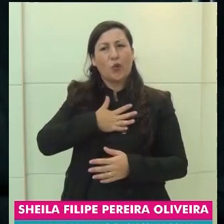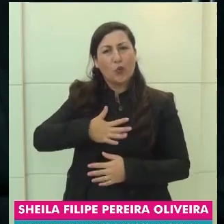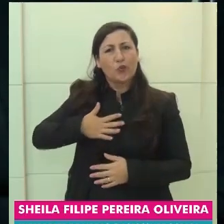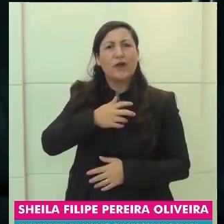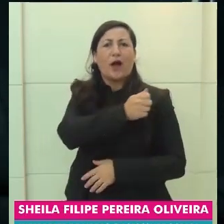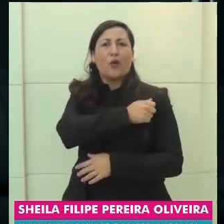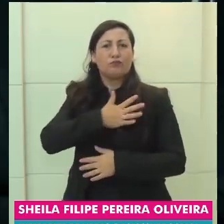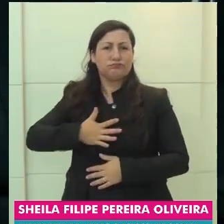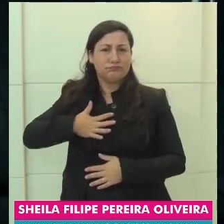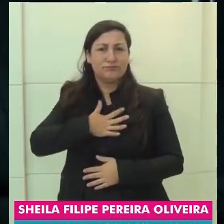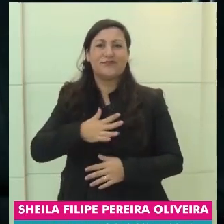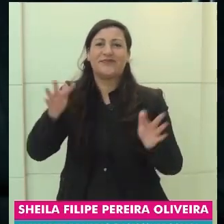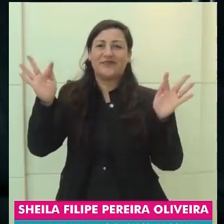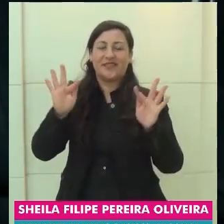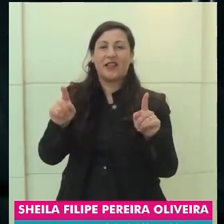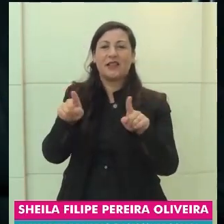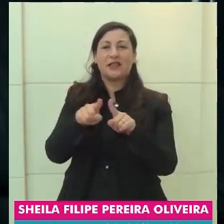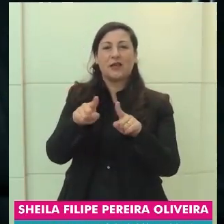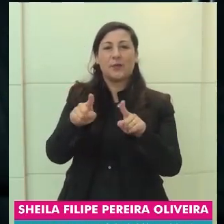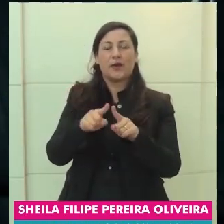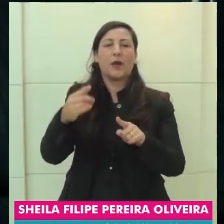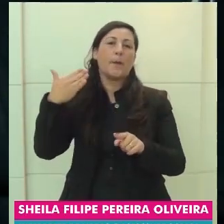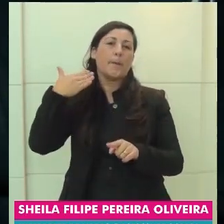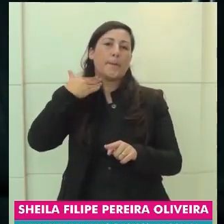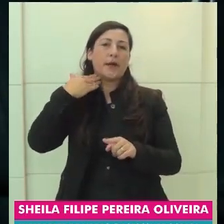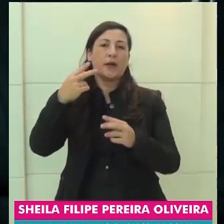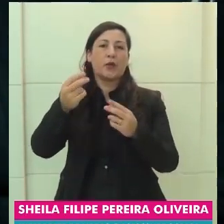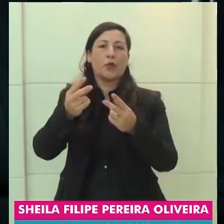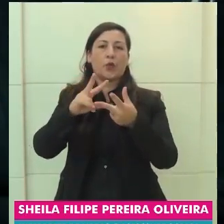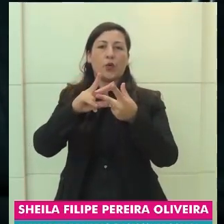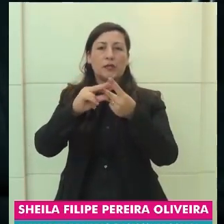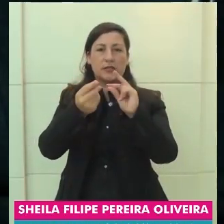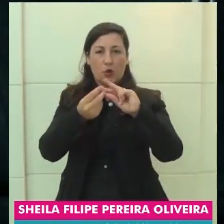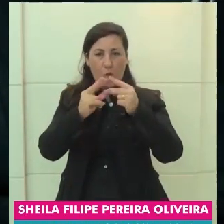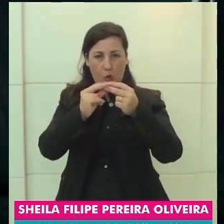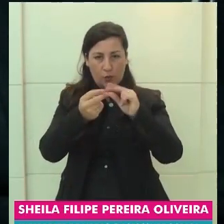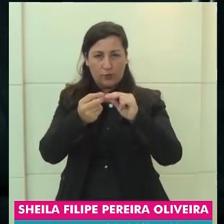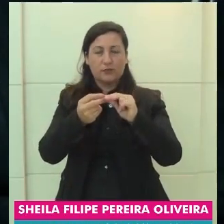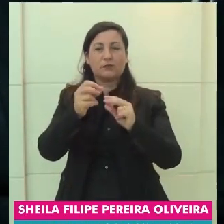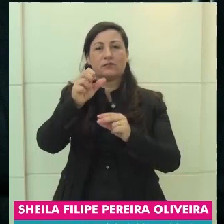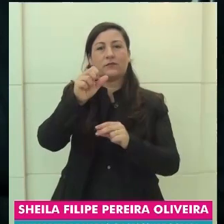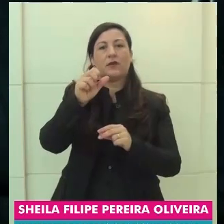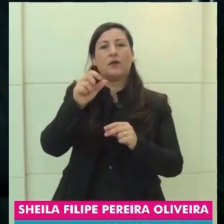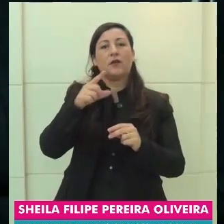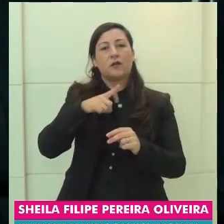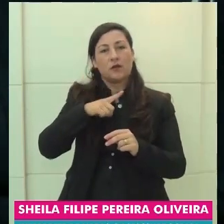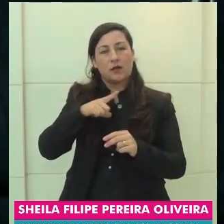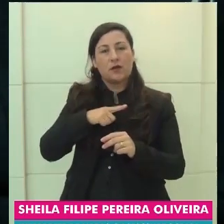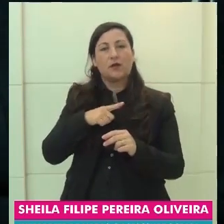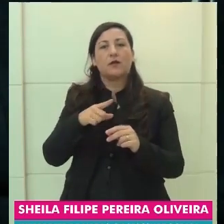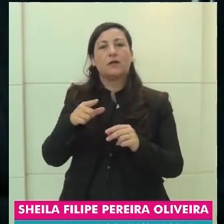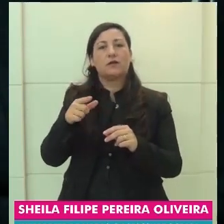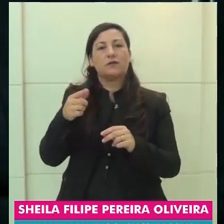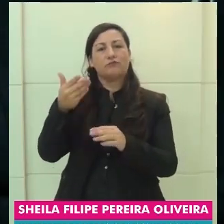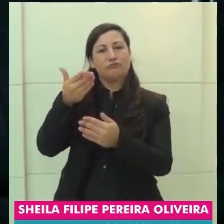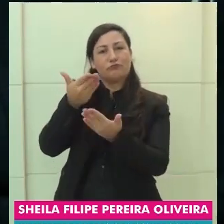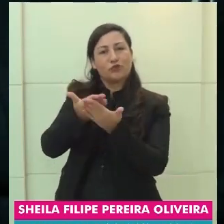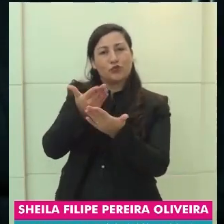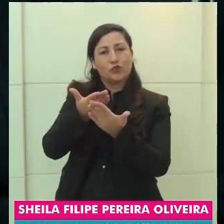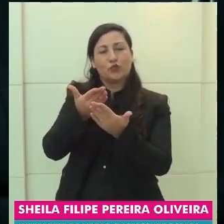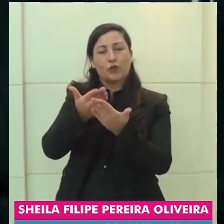mesmo. O Cicobi continua sendo parceiro fazendo os cursos, todos os profissionais estão se